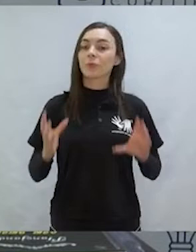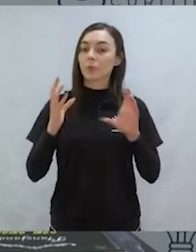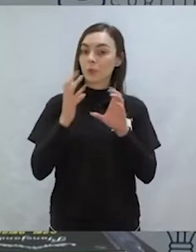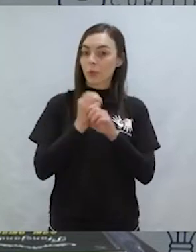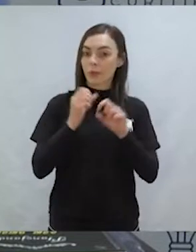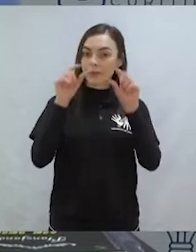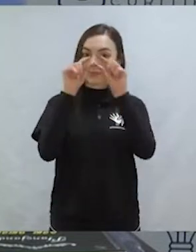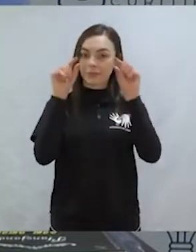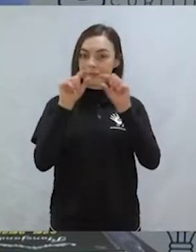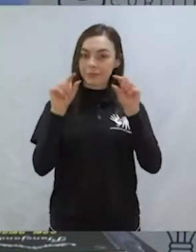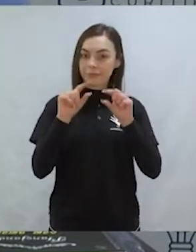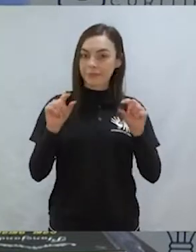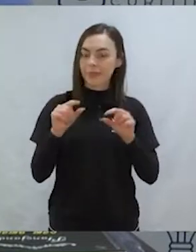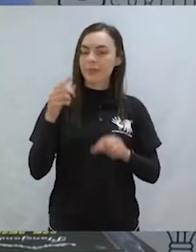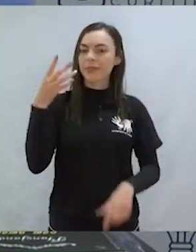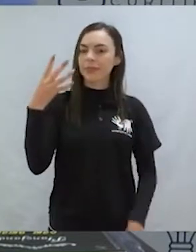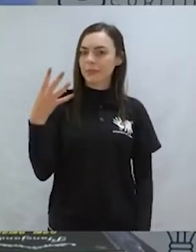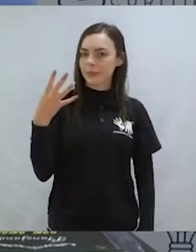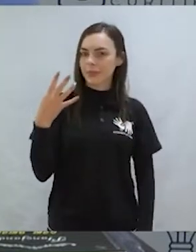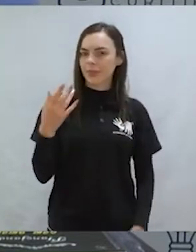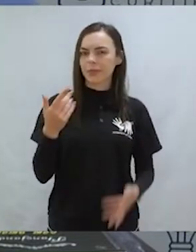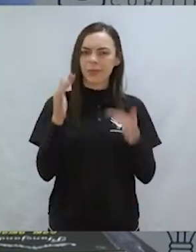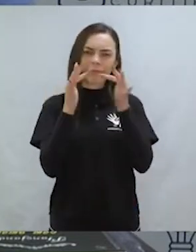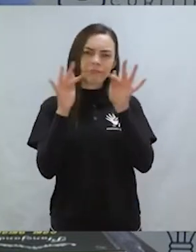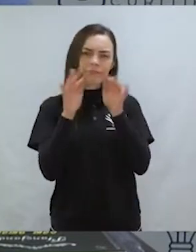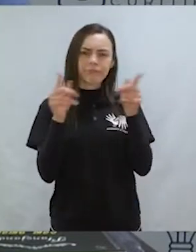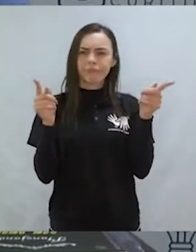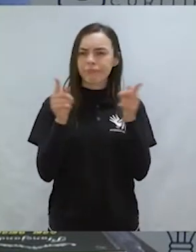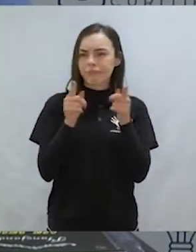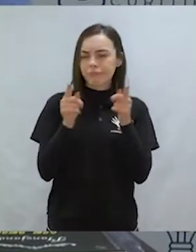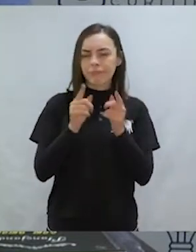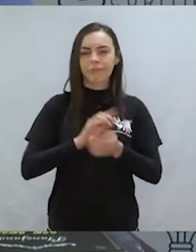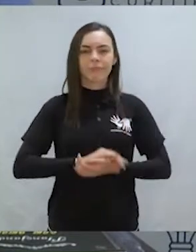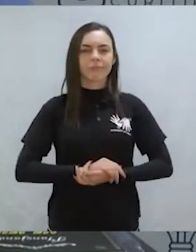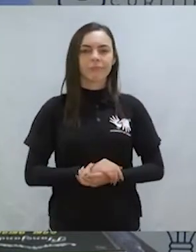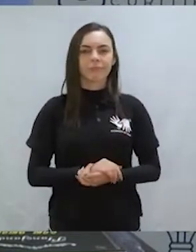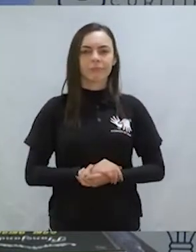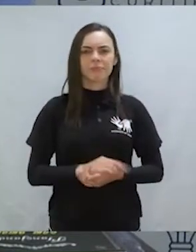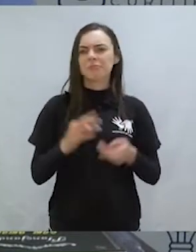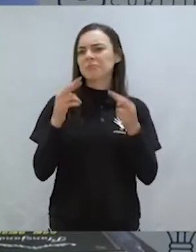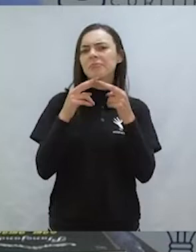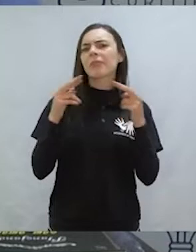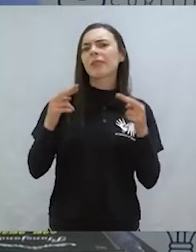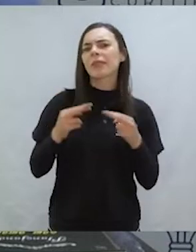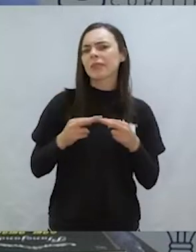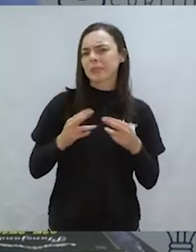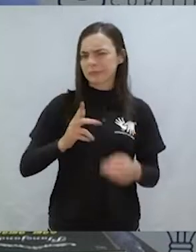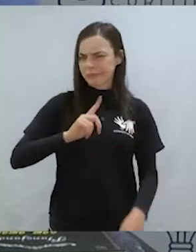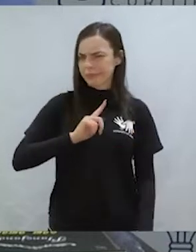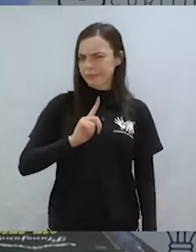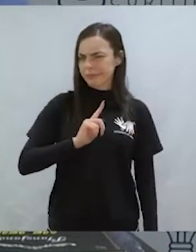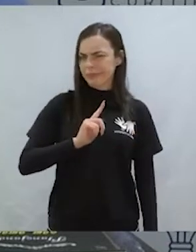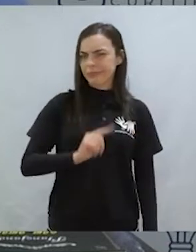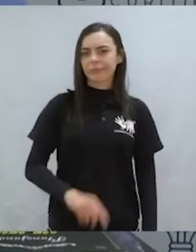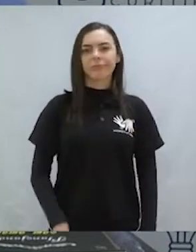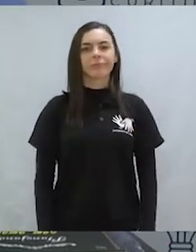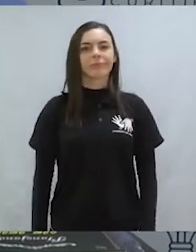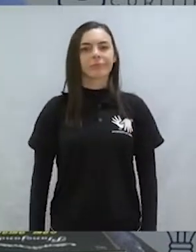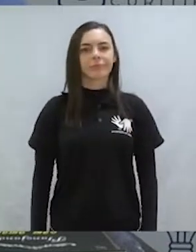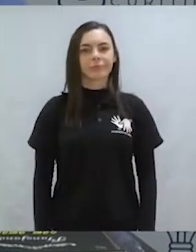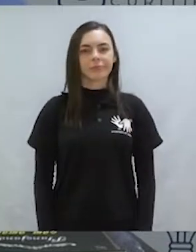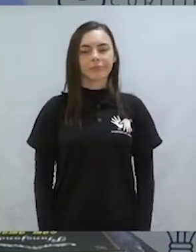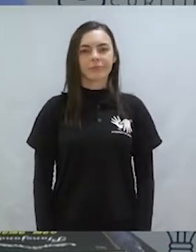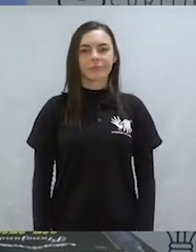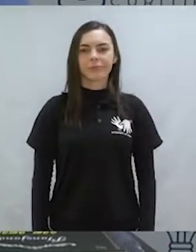quatro. Temos quatro versos aqui, que são frases pequenas. E a rima? Será que tem